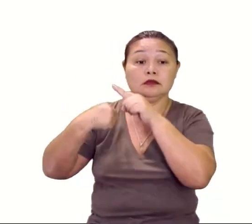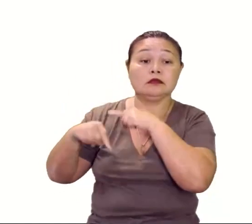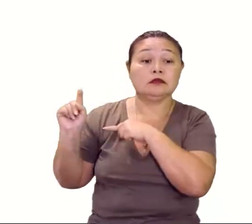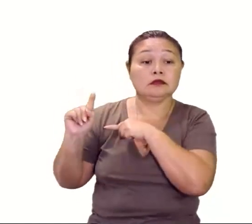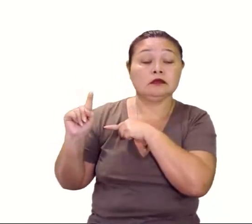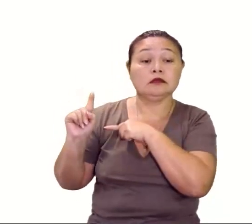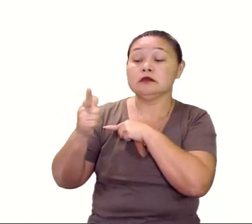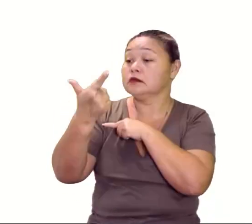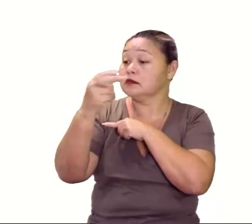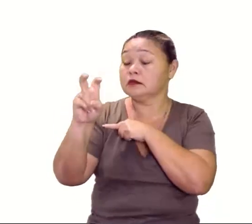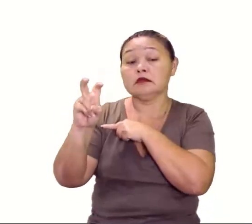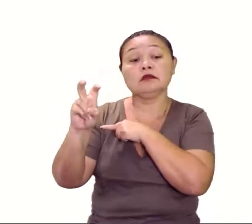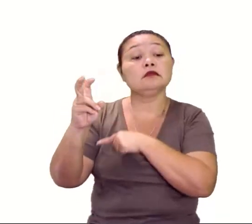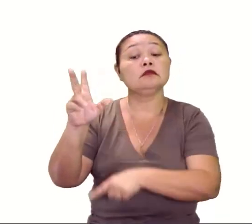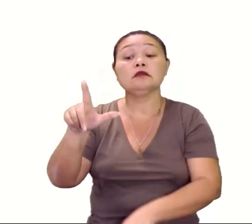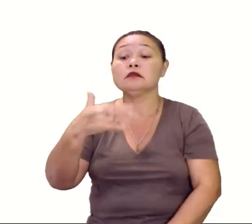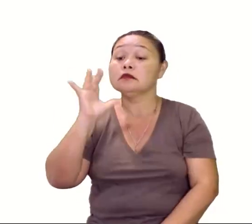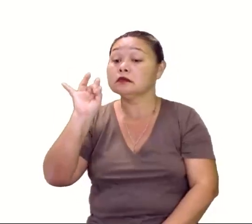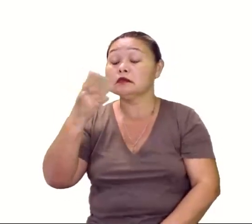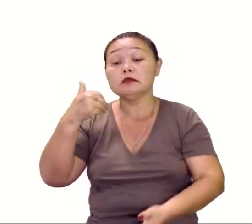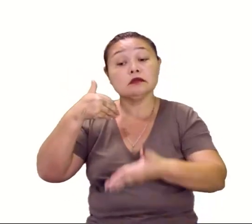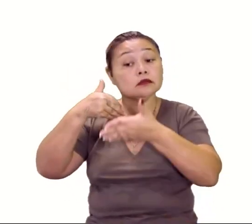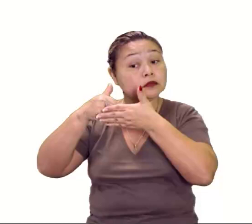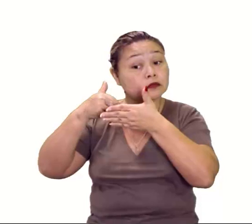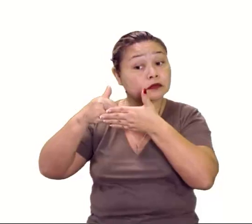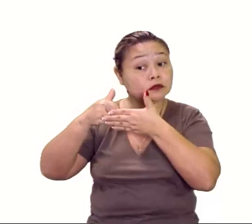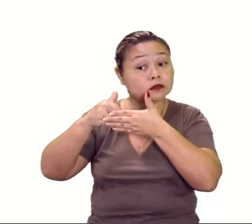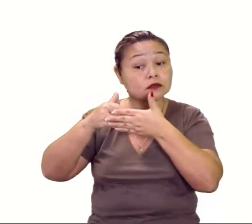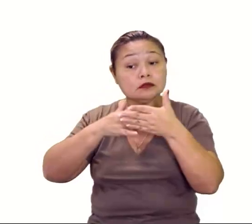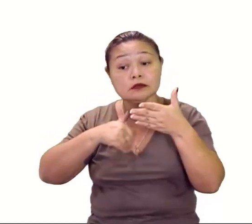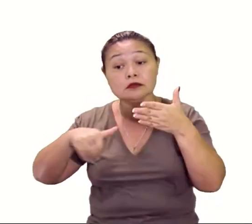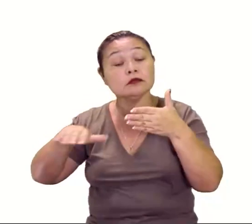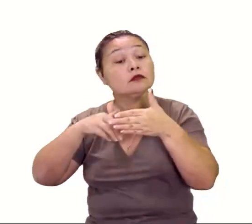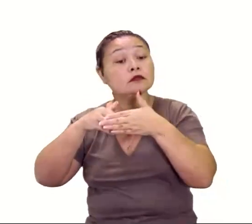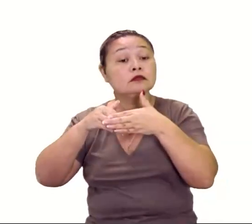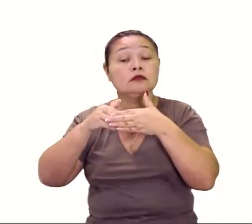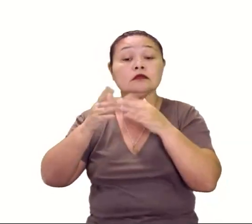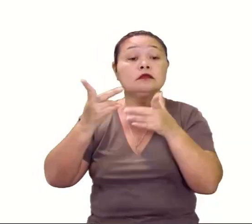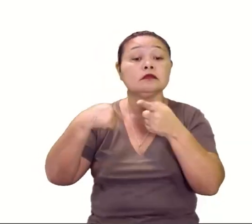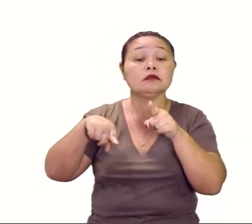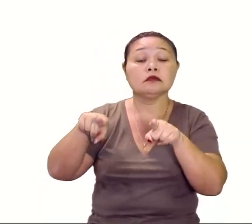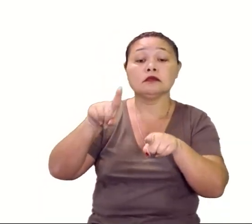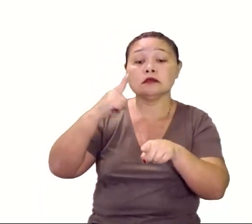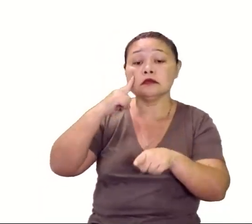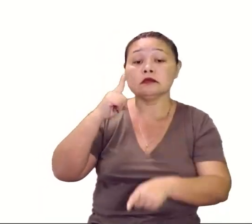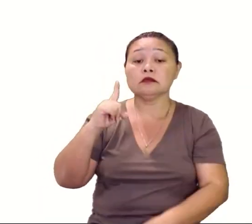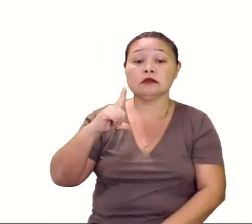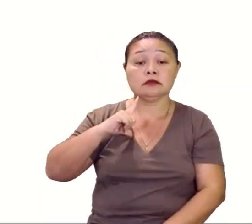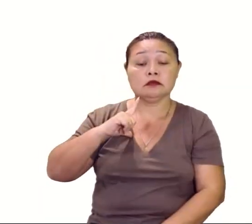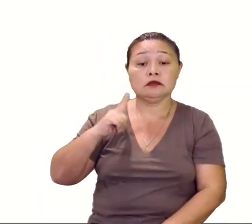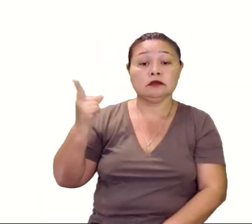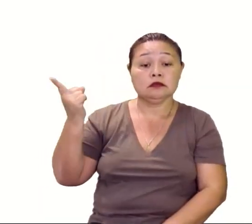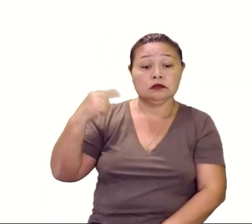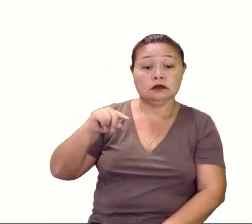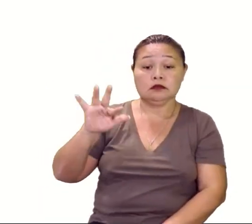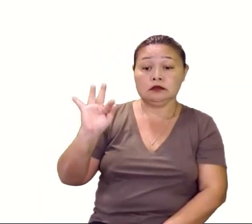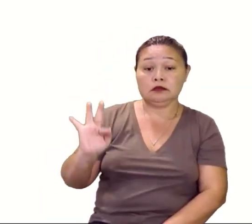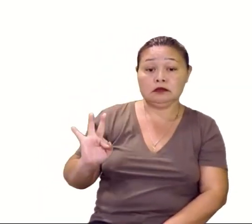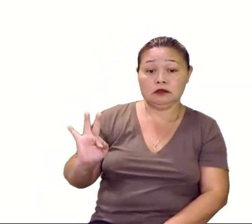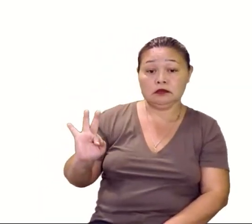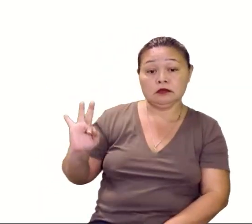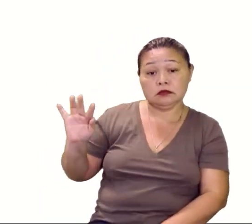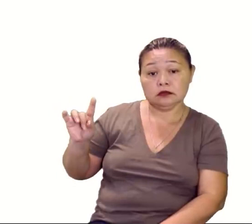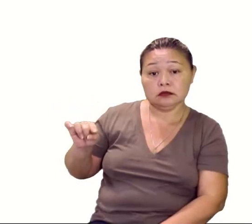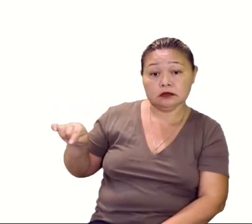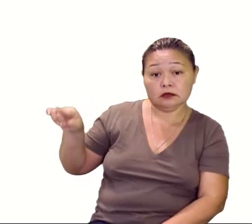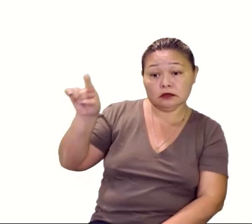voltar. Lá, 25 futebol. 25 futebol. Vamos ver? Quantos a gente já tem no futebol? Futebol é essa aqui,